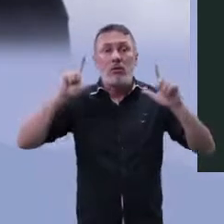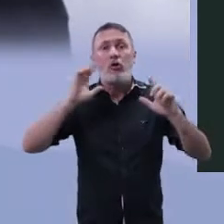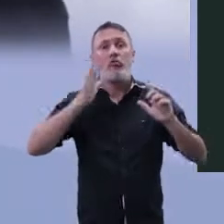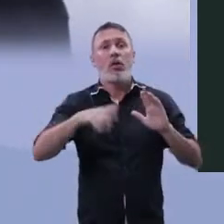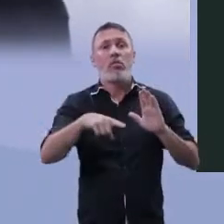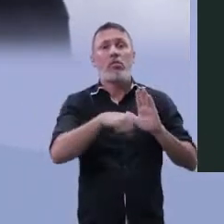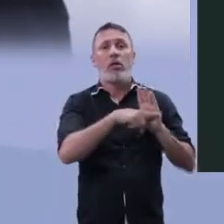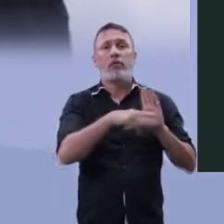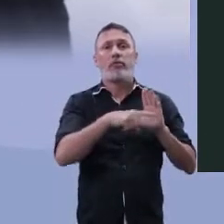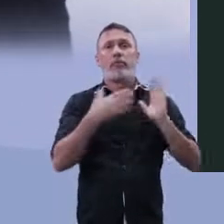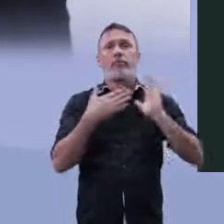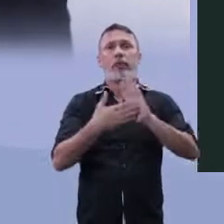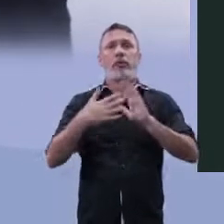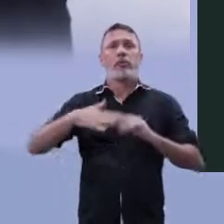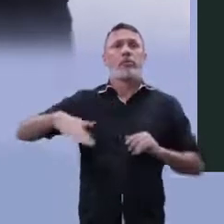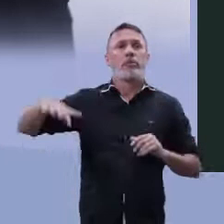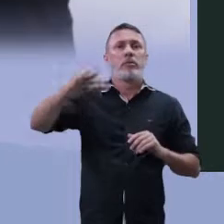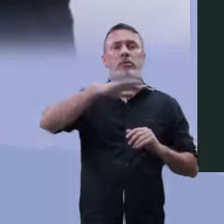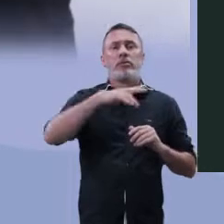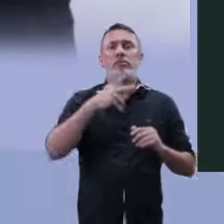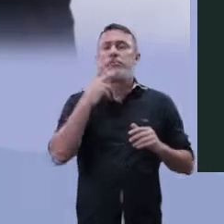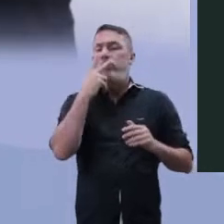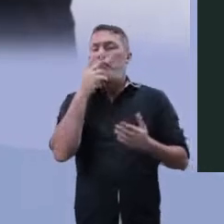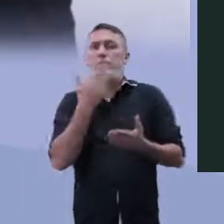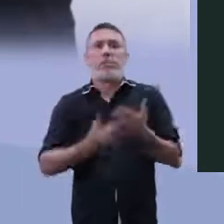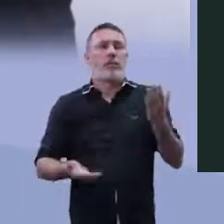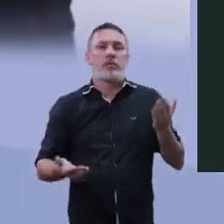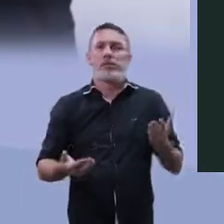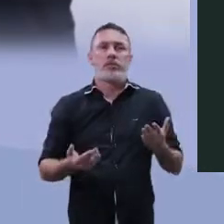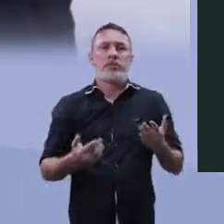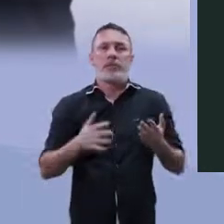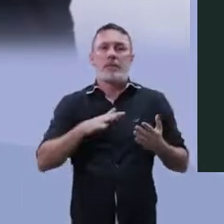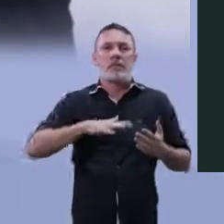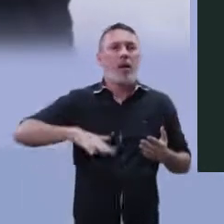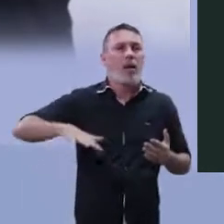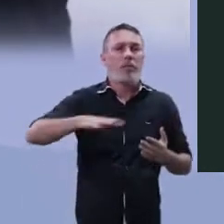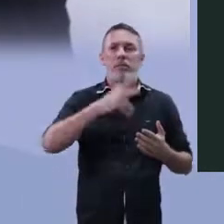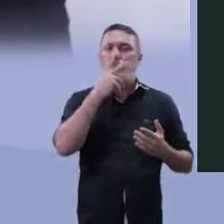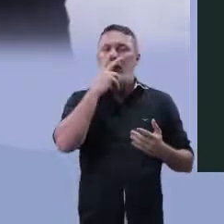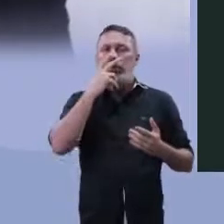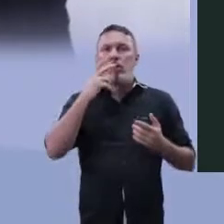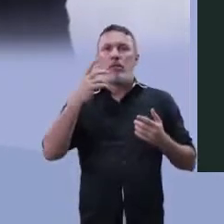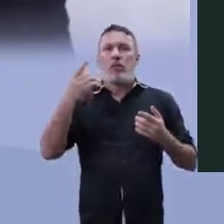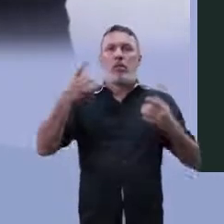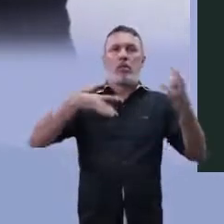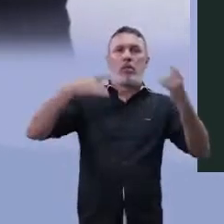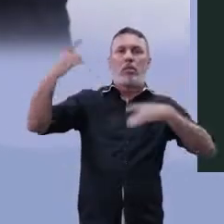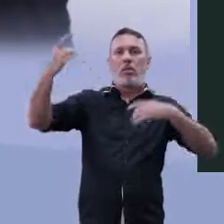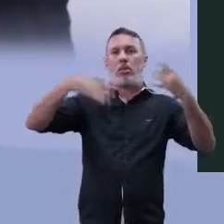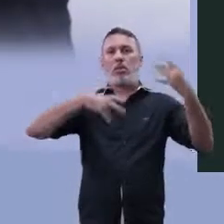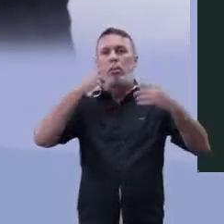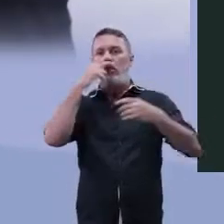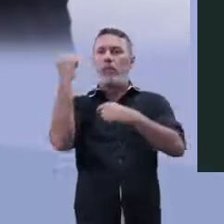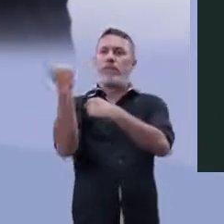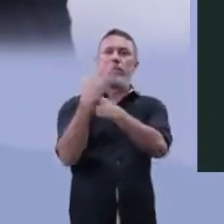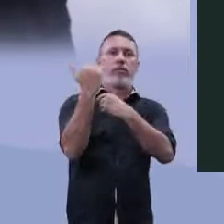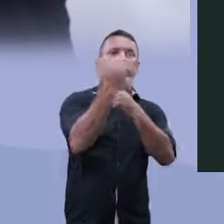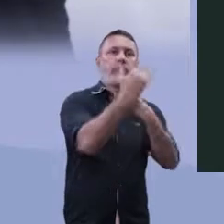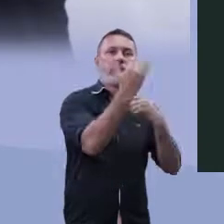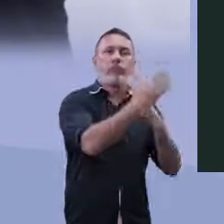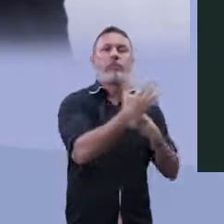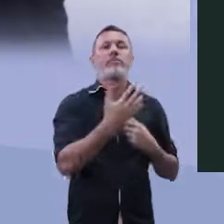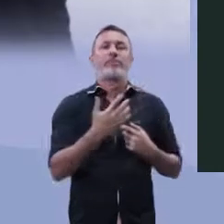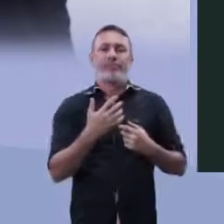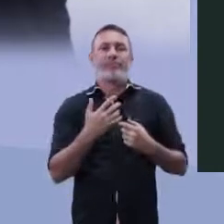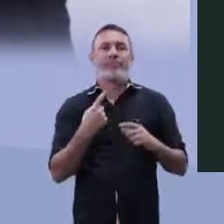né, talvez aquela imagem negativa já esteja consolidada e, consequentemente, isso faz com que ele perca espaço político, né,